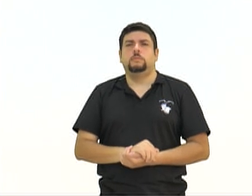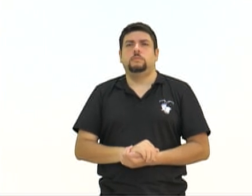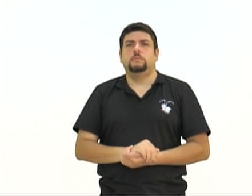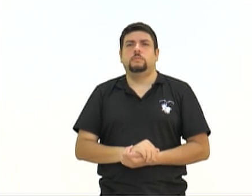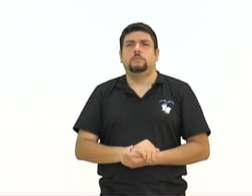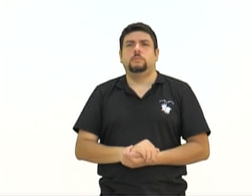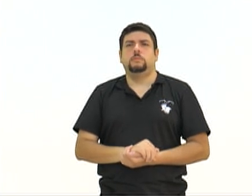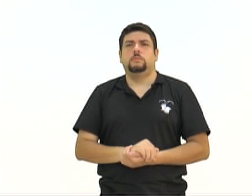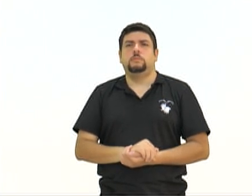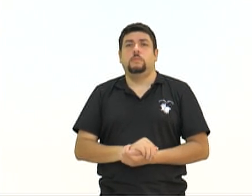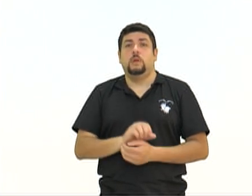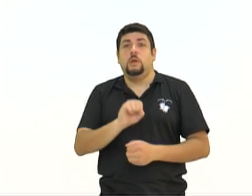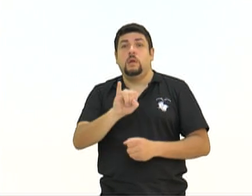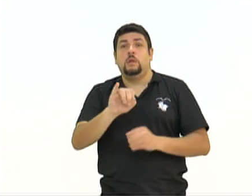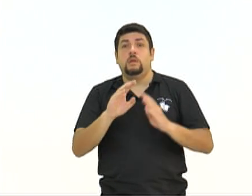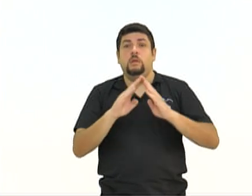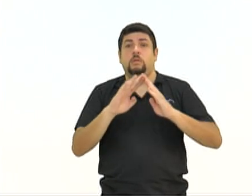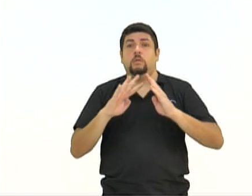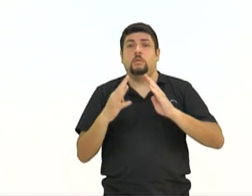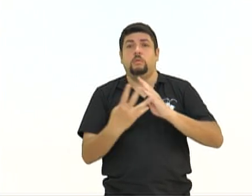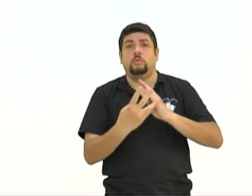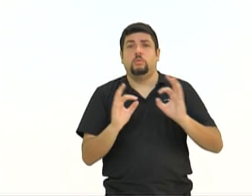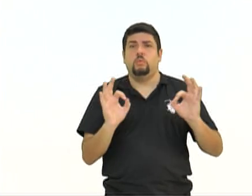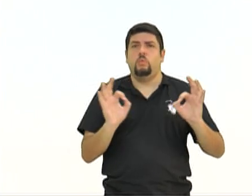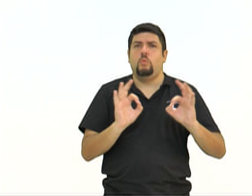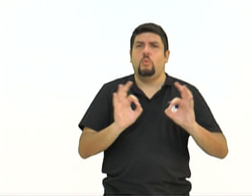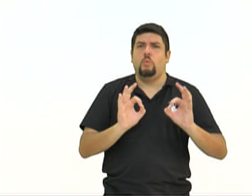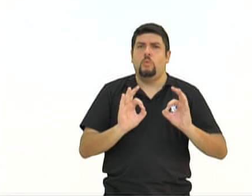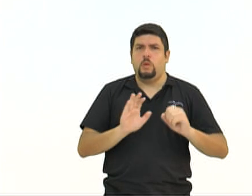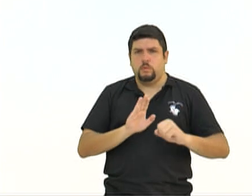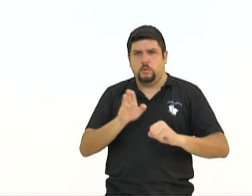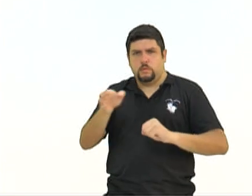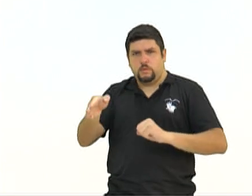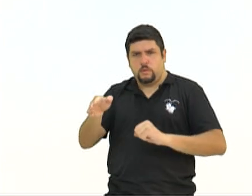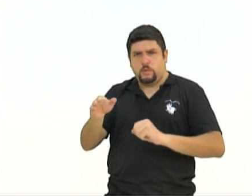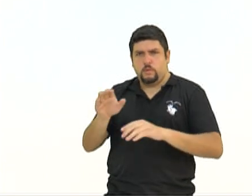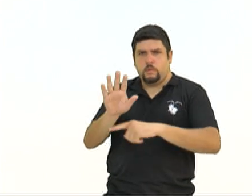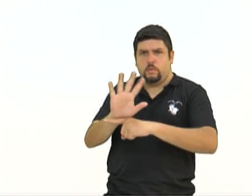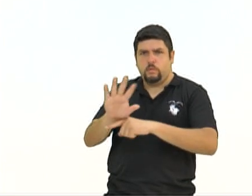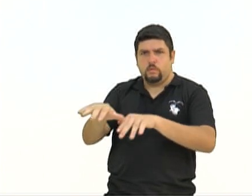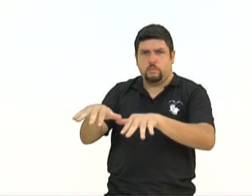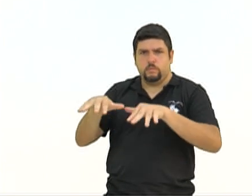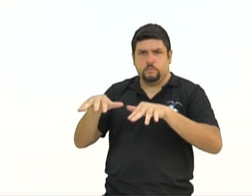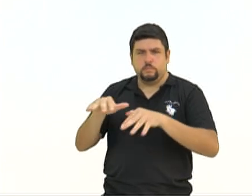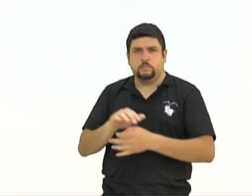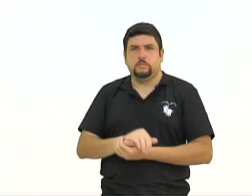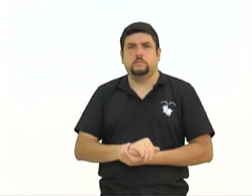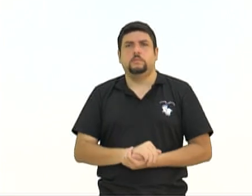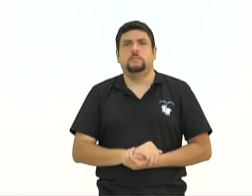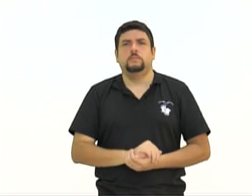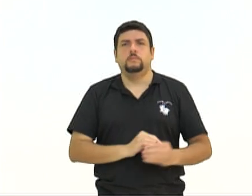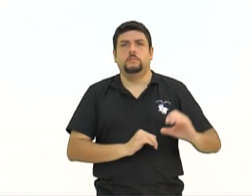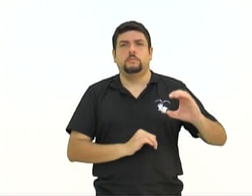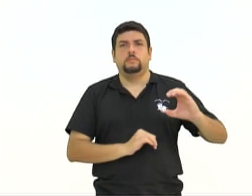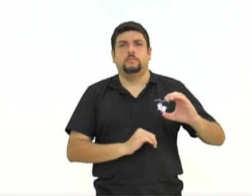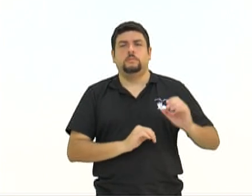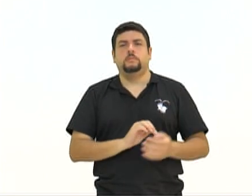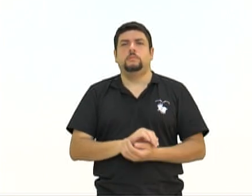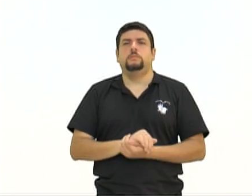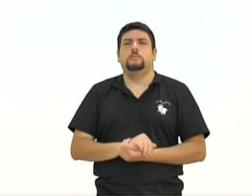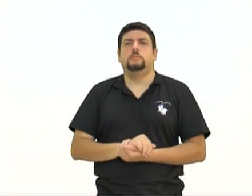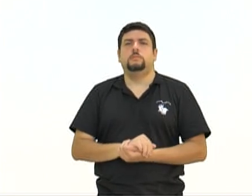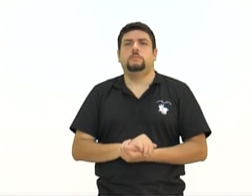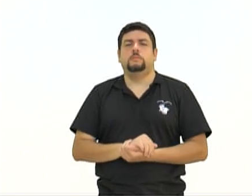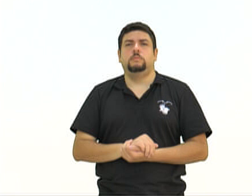ao cinema se não estivesse de quarentena? C. Might you buy adopt street animals if your house were big? Você